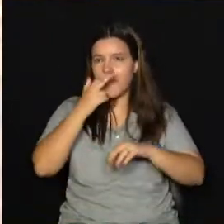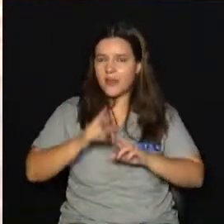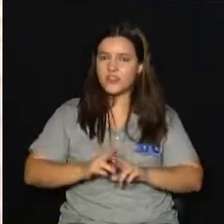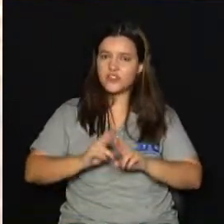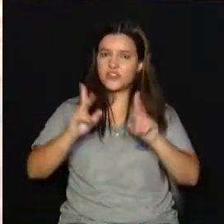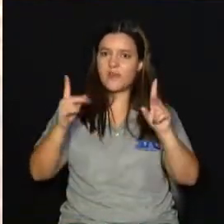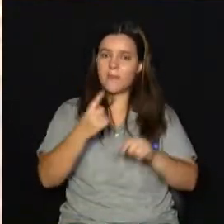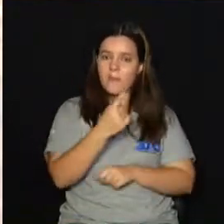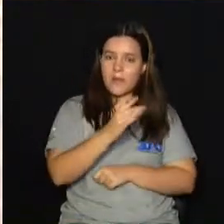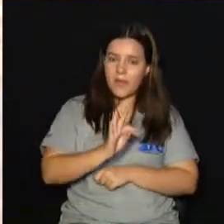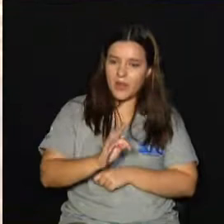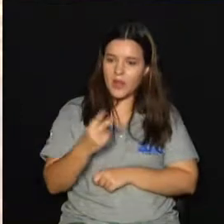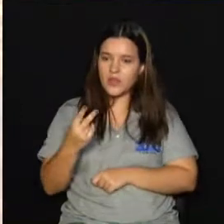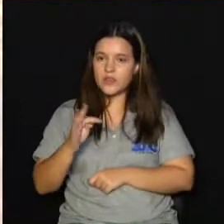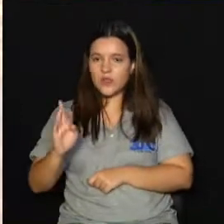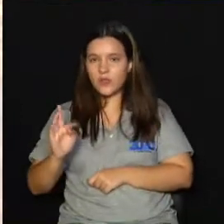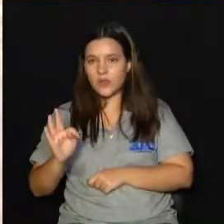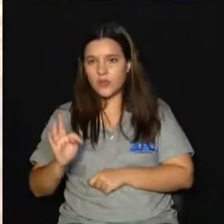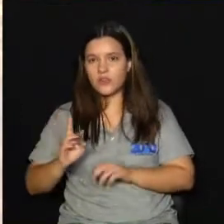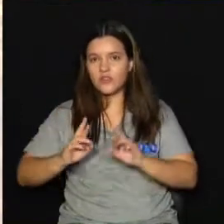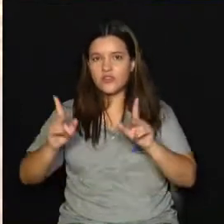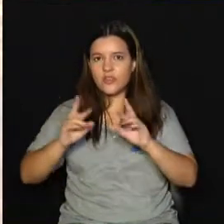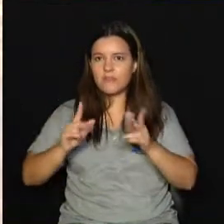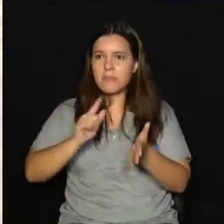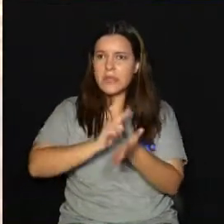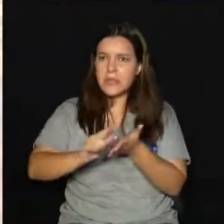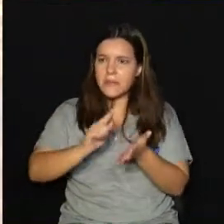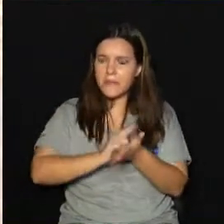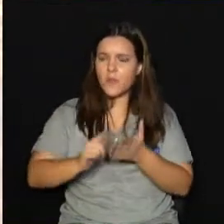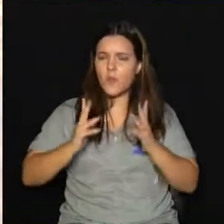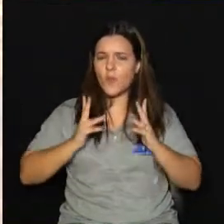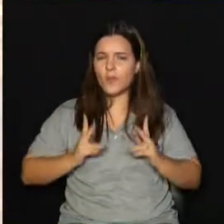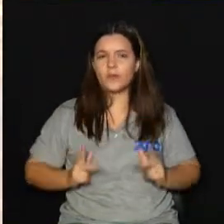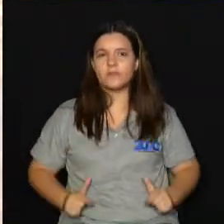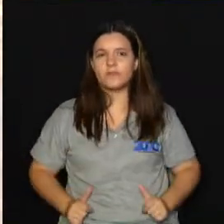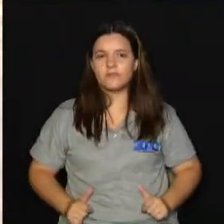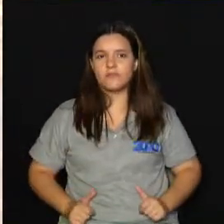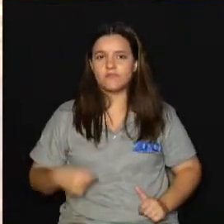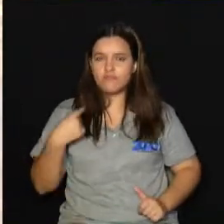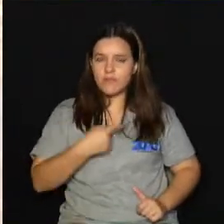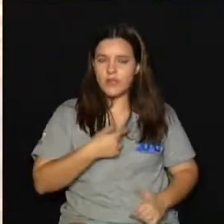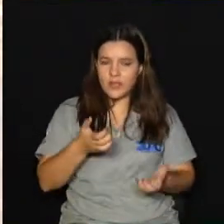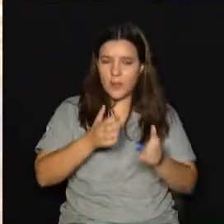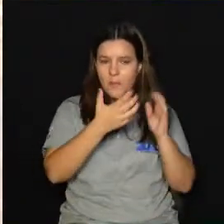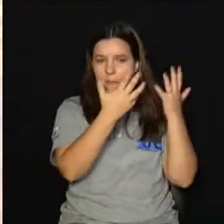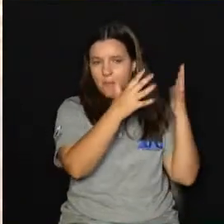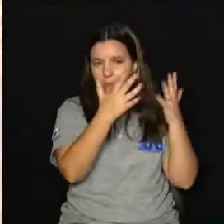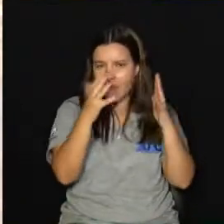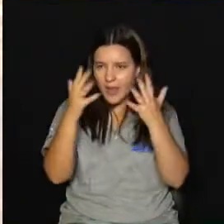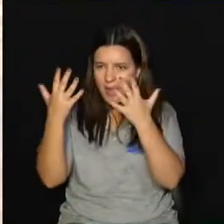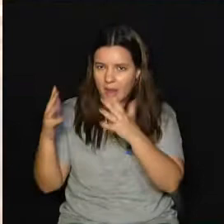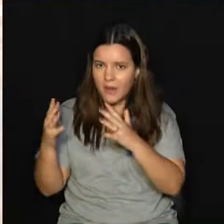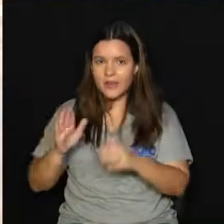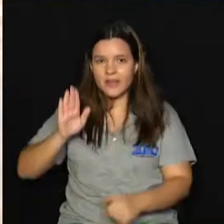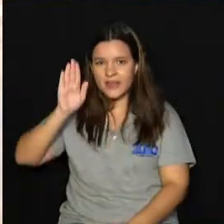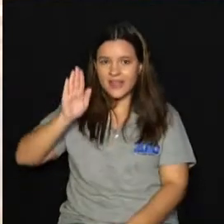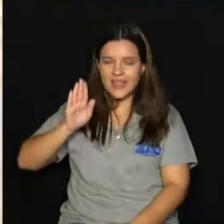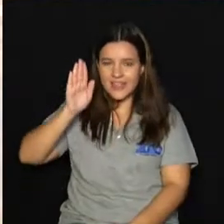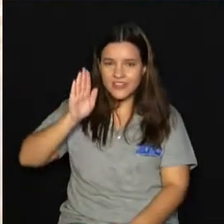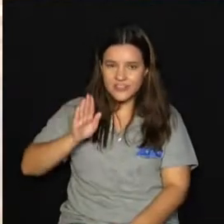primeiro turno. Tá? Com muita limpeza, higiene, e queremos parabenizar os candidatos que estão aí, que não